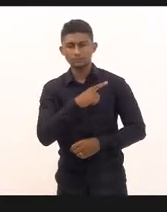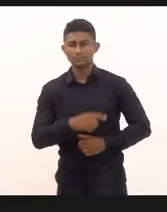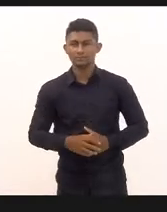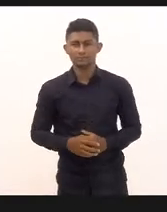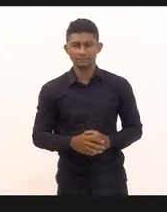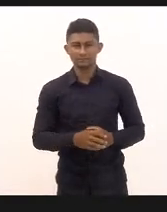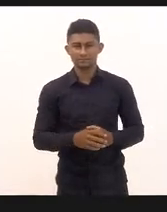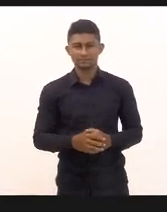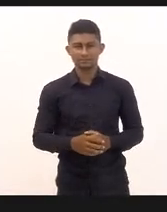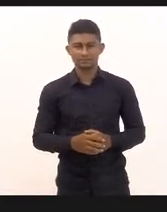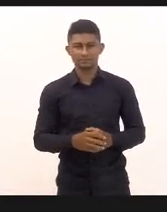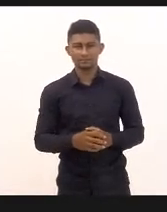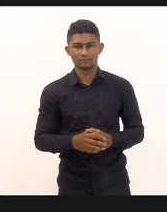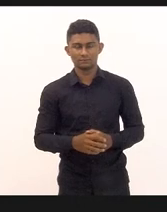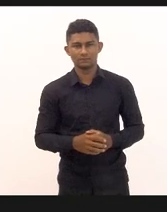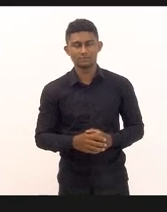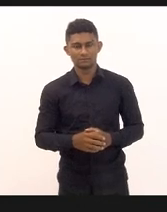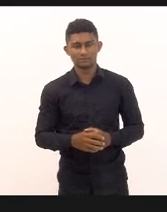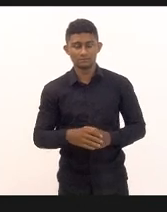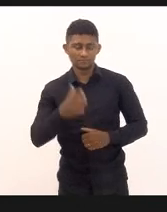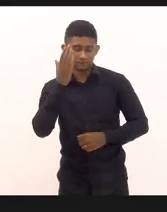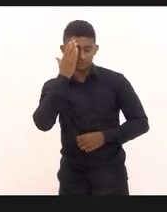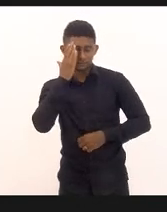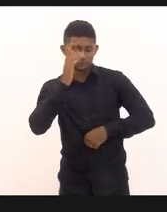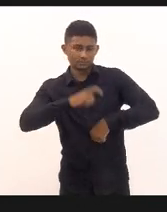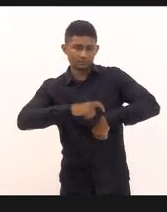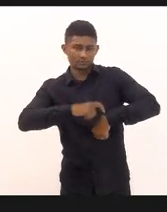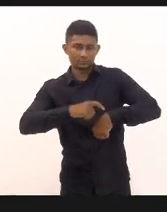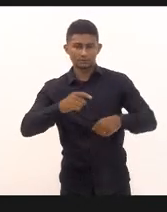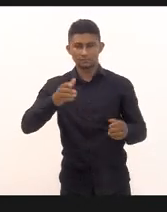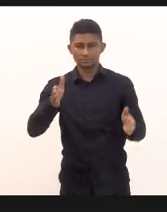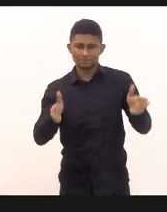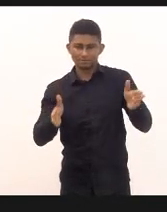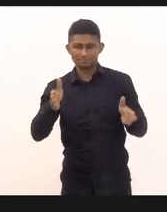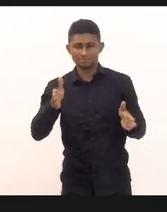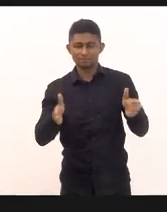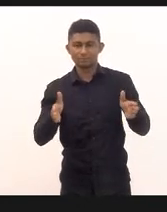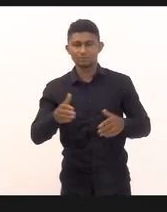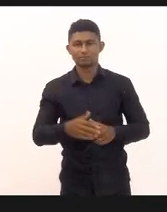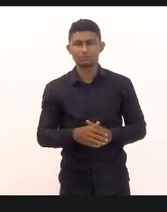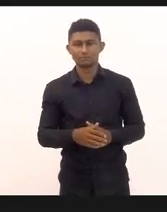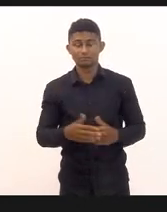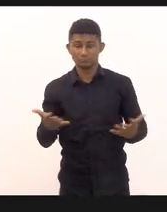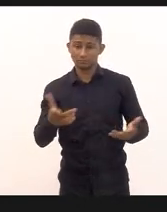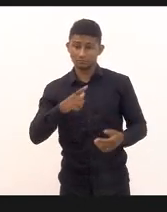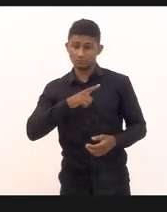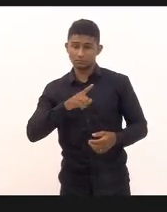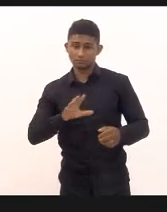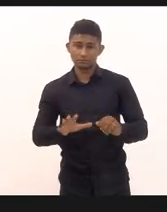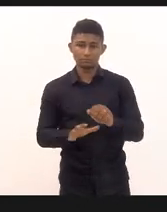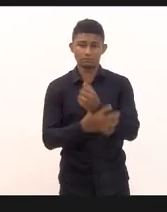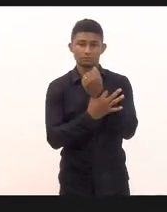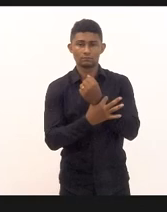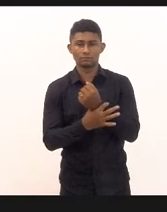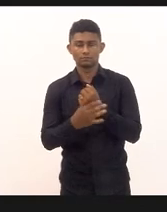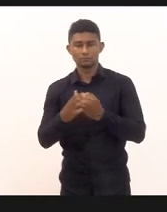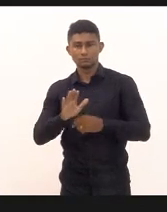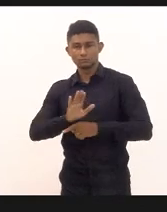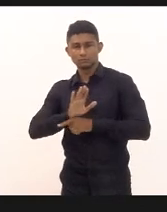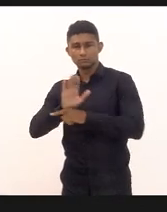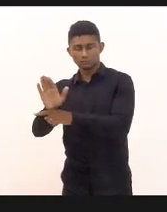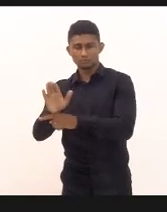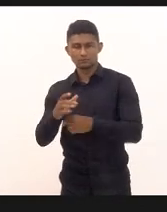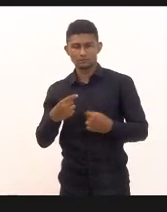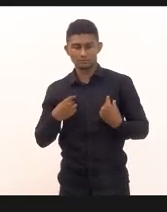Ao longo do período aí, os praças vão tomar conhecimento, tem agora uma garantia do auxílio fardamento sem devolução de